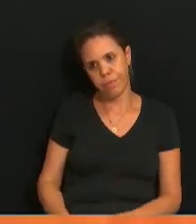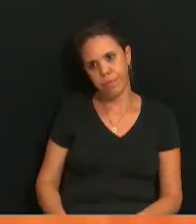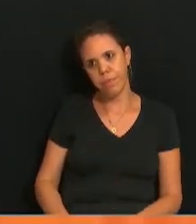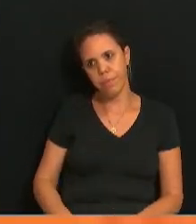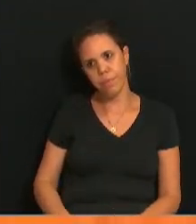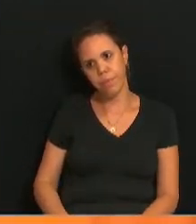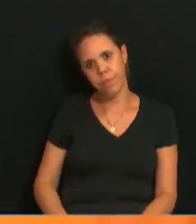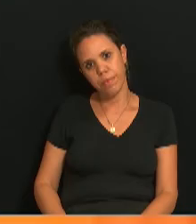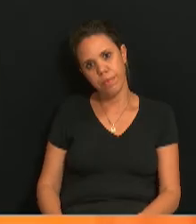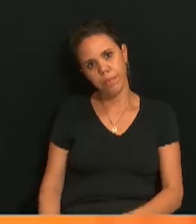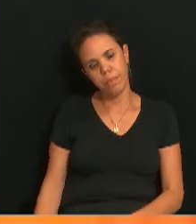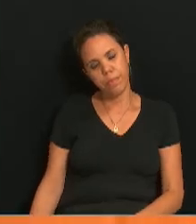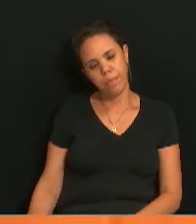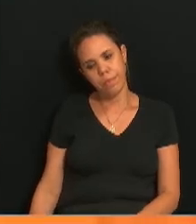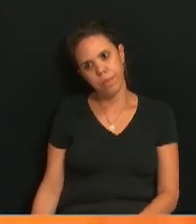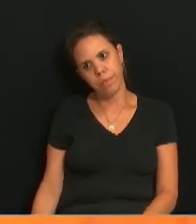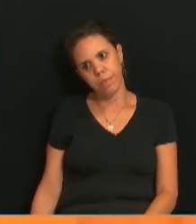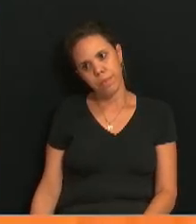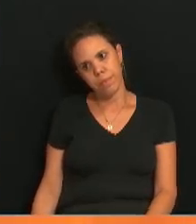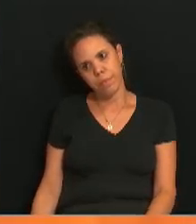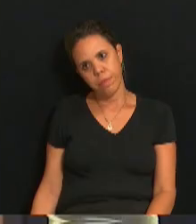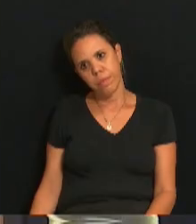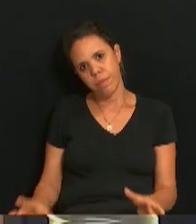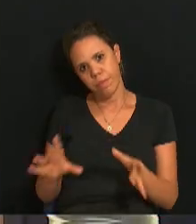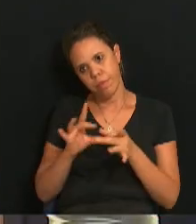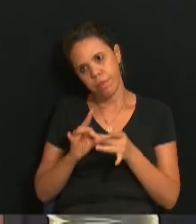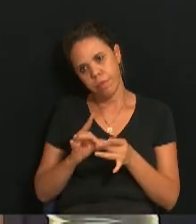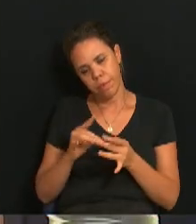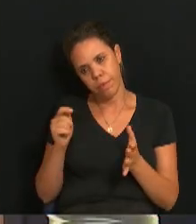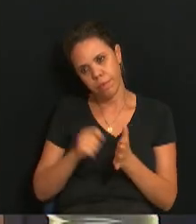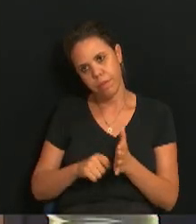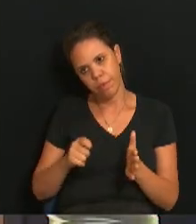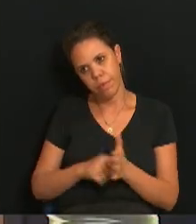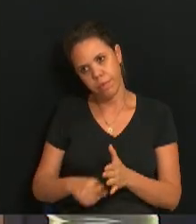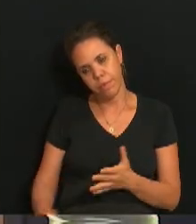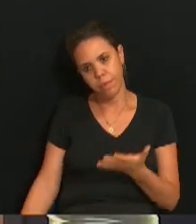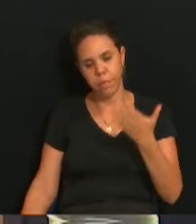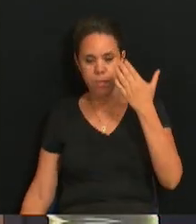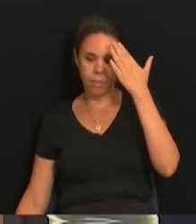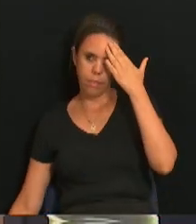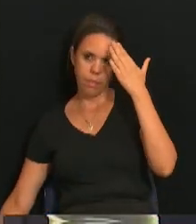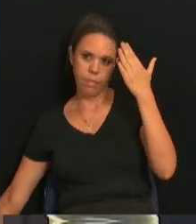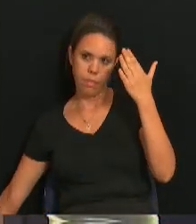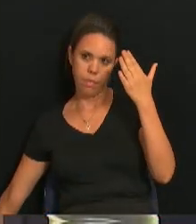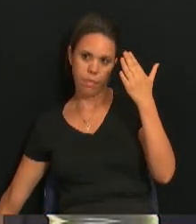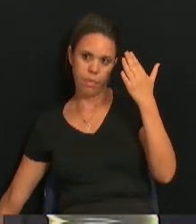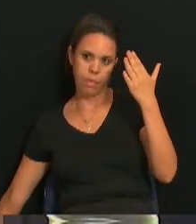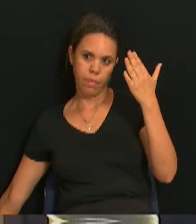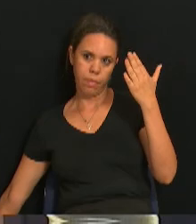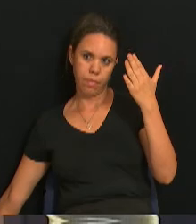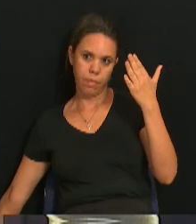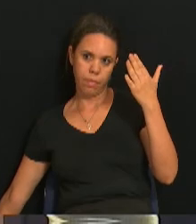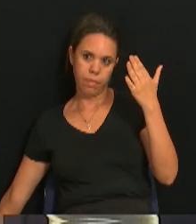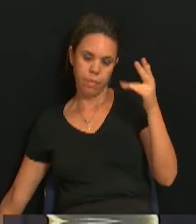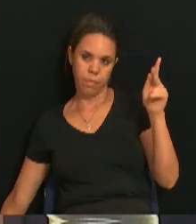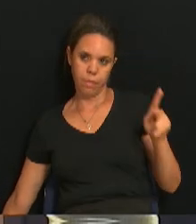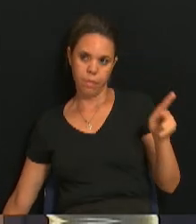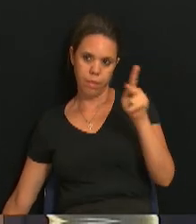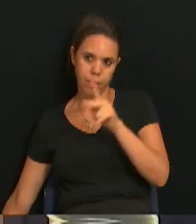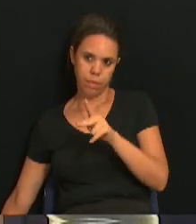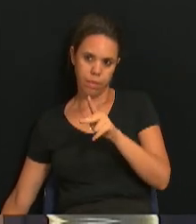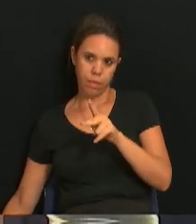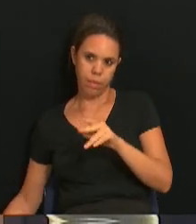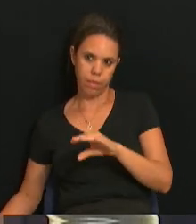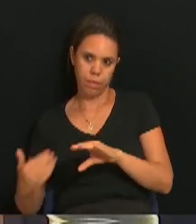doutor Alexandre, que são parceiros, né, nessa luta. Quero agradecer também as professoras que enviaram